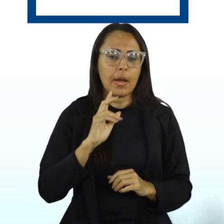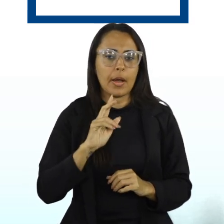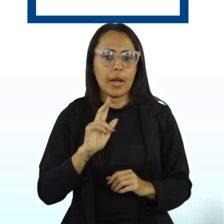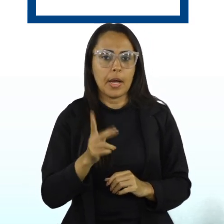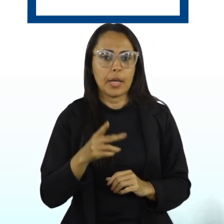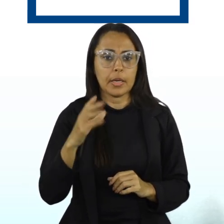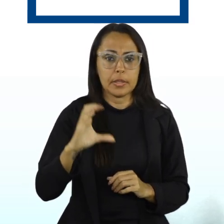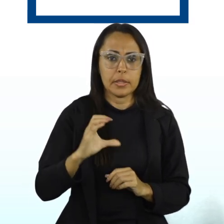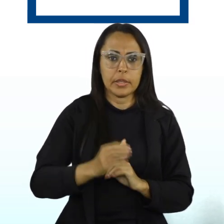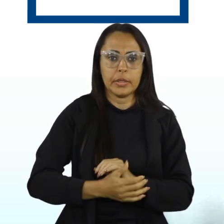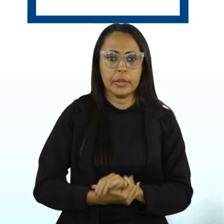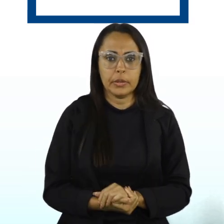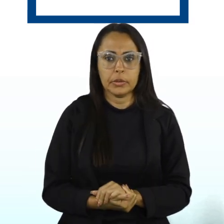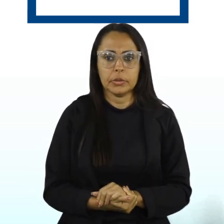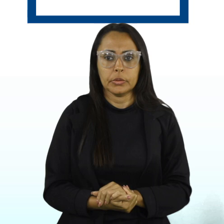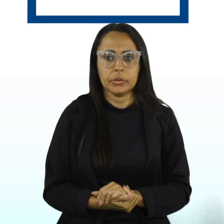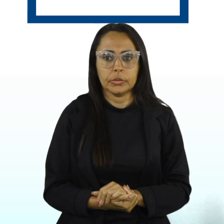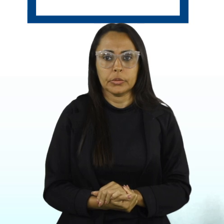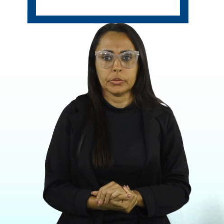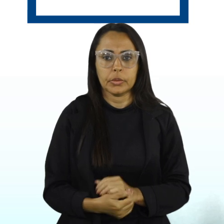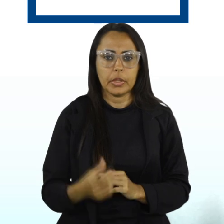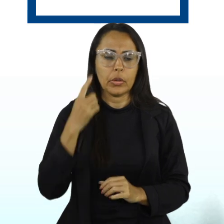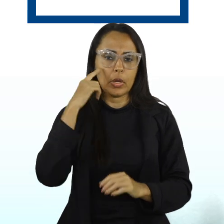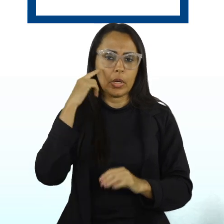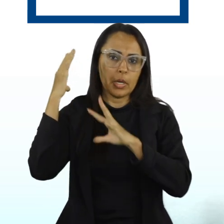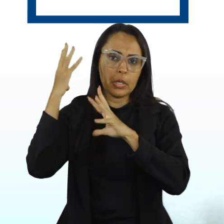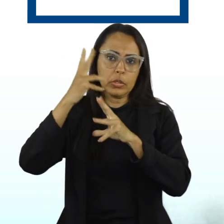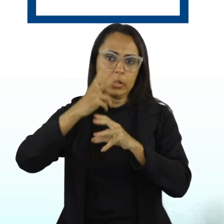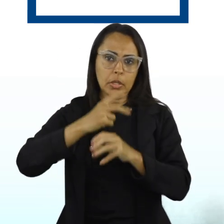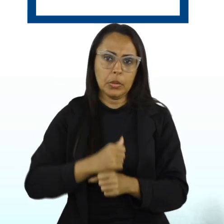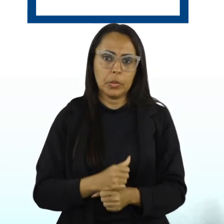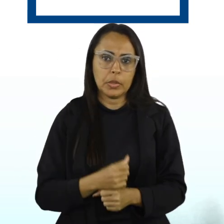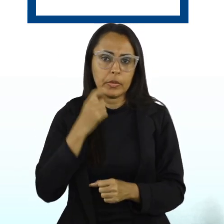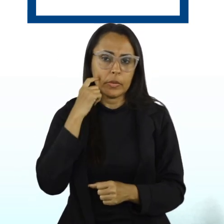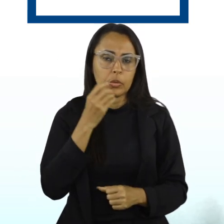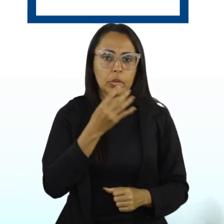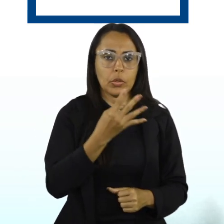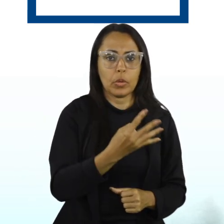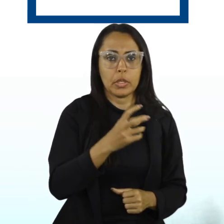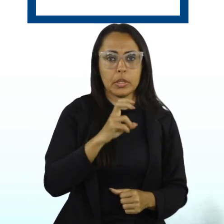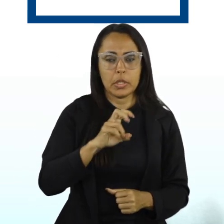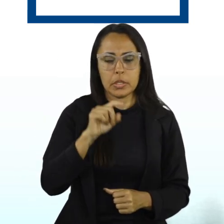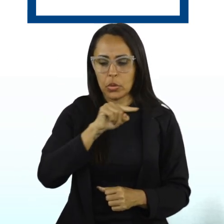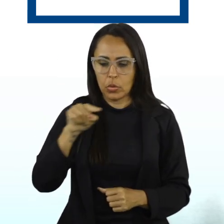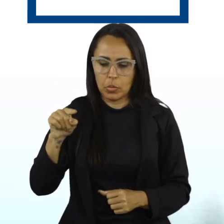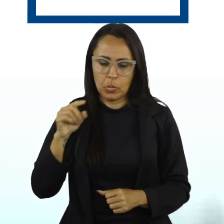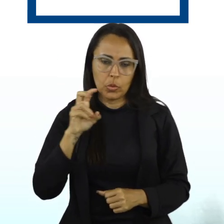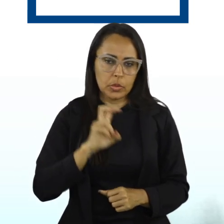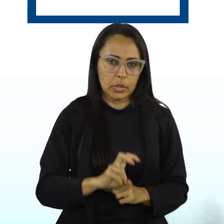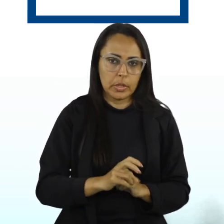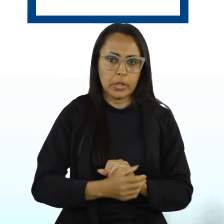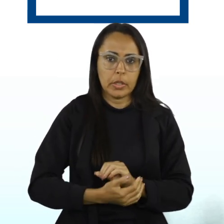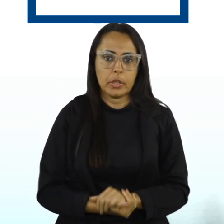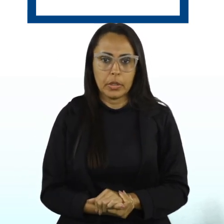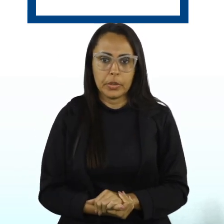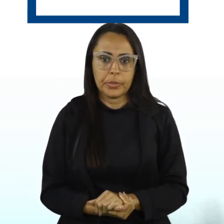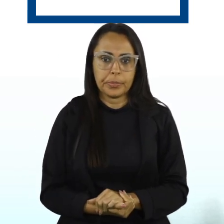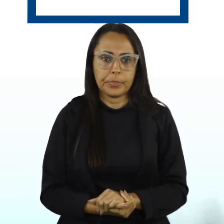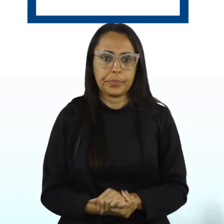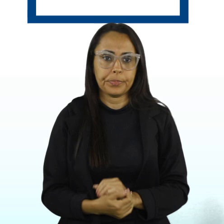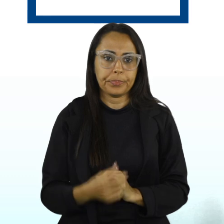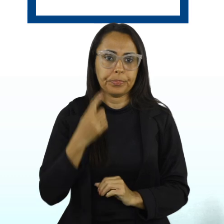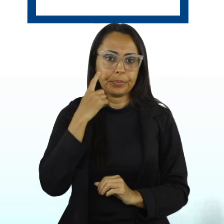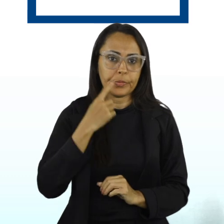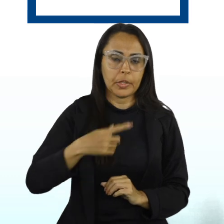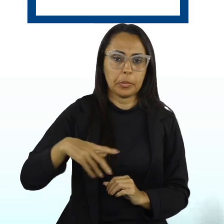gente não sabe quanto vale. Dessa maneira, o resultado final vai ser a divisão de 45 por 5. Bom, dando como gabarito